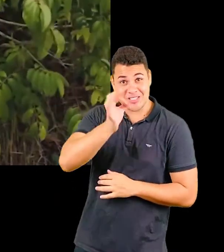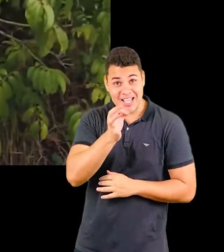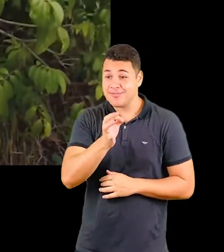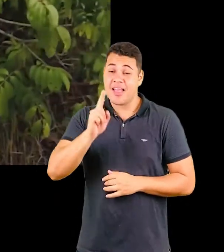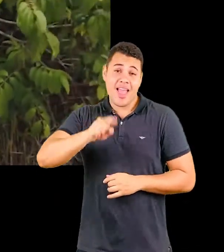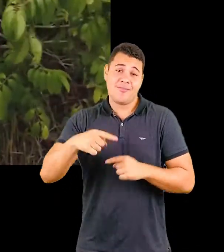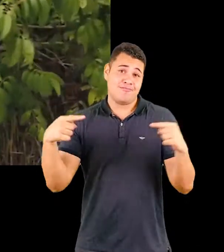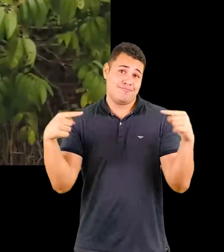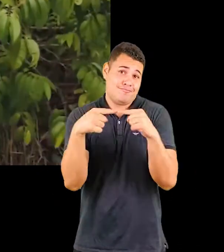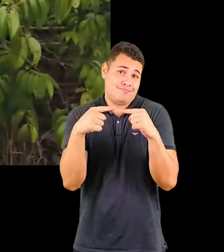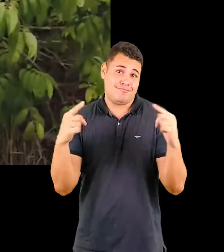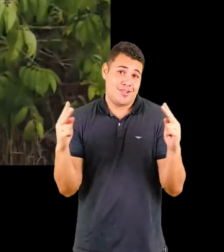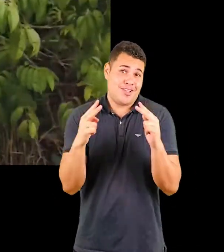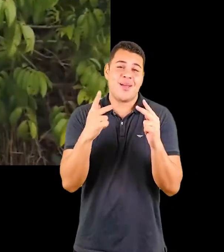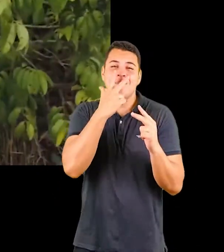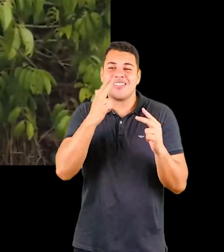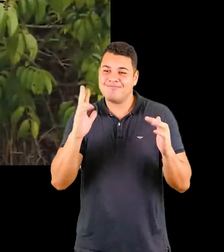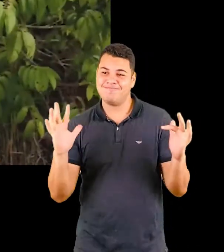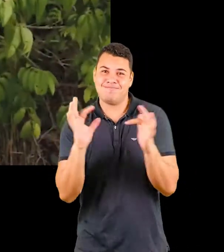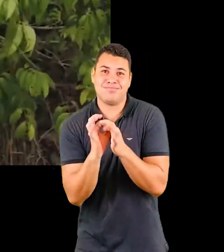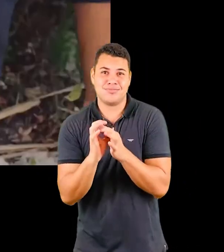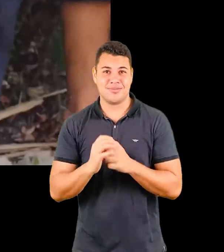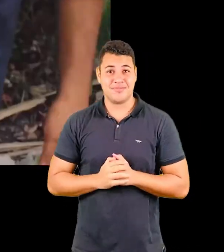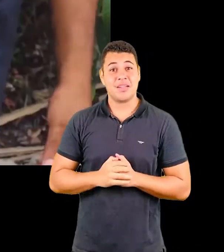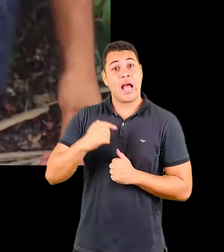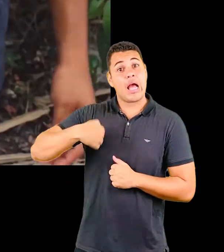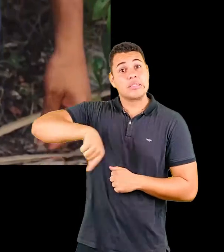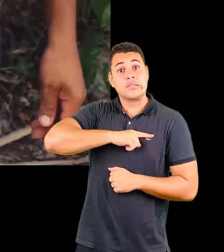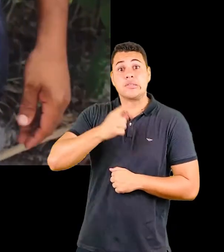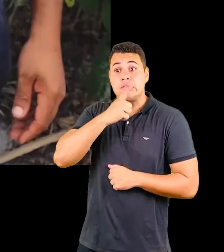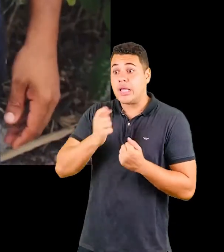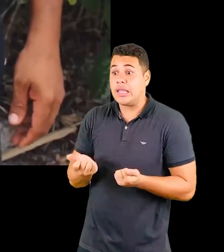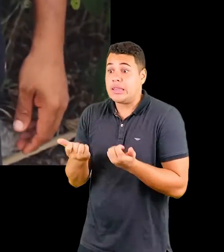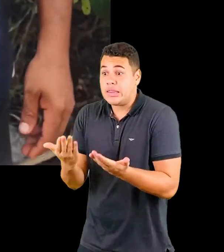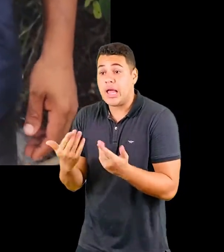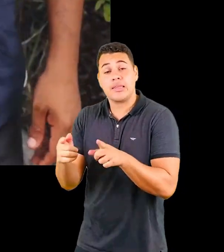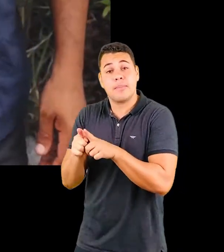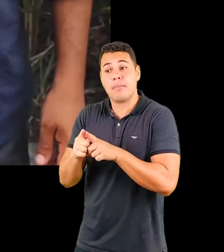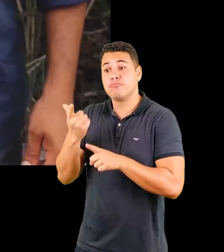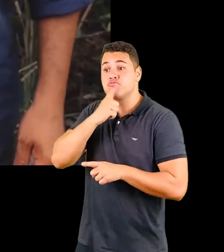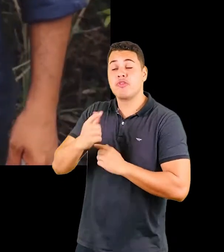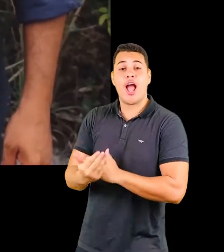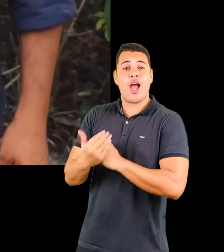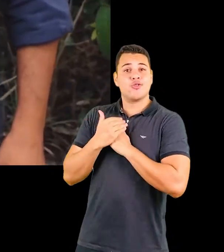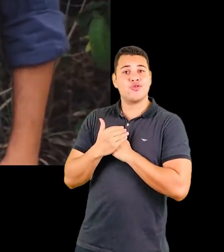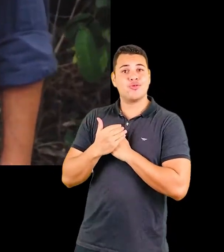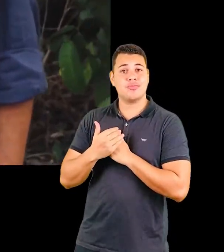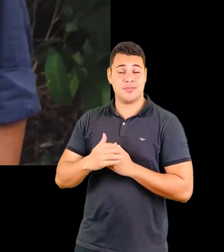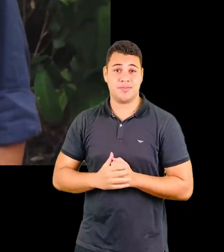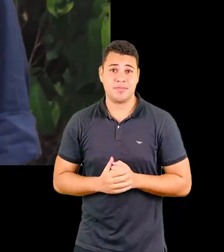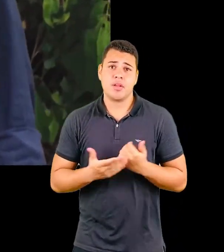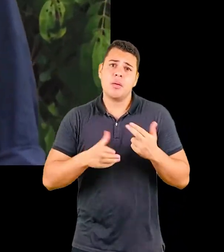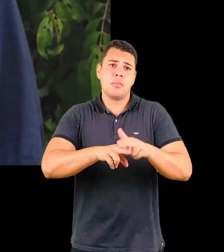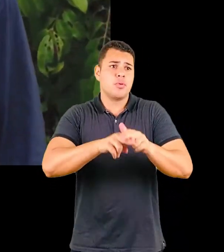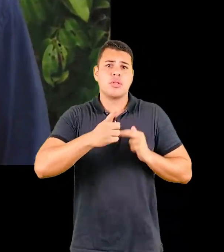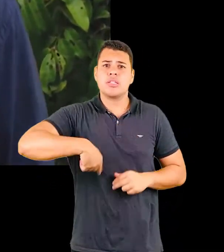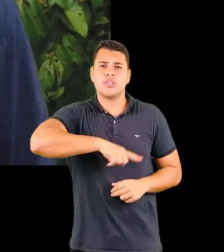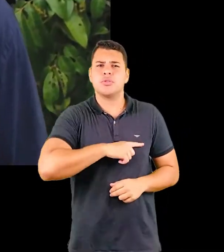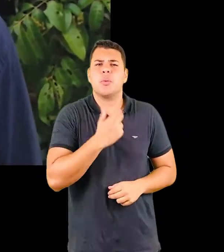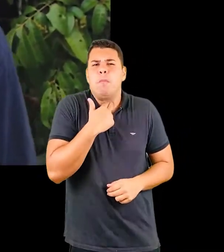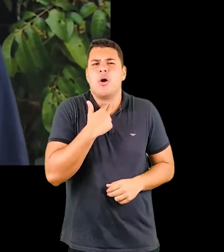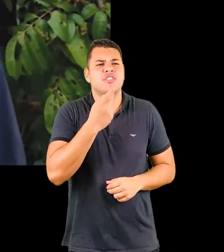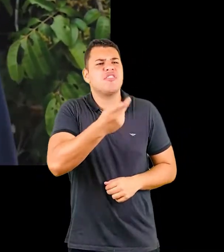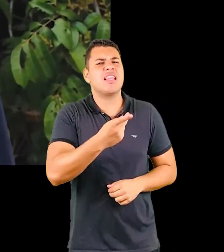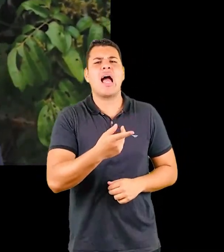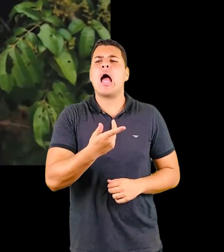isso aí. É dando que se recebe. E ninguém não pode dizer que um candomblicista não tem Deus.